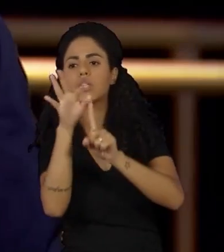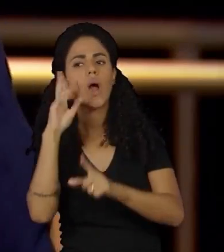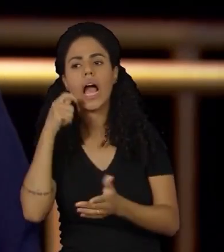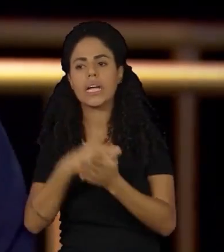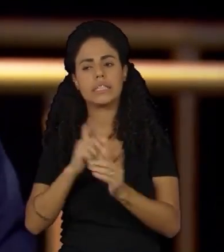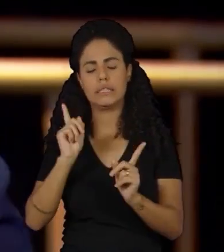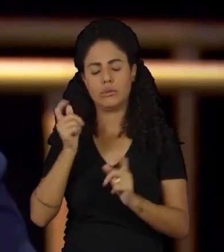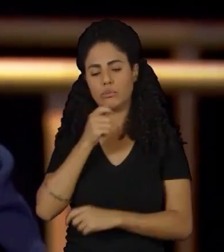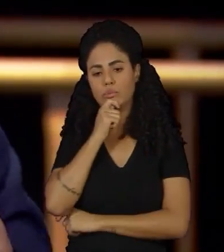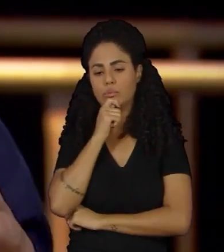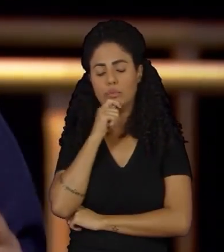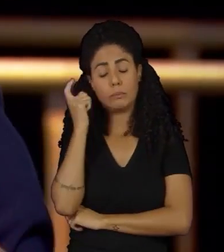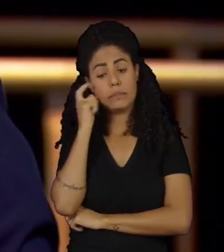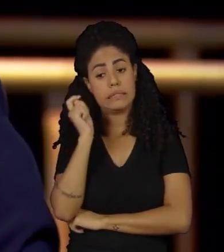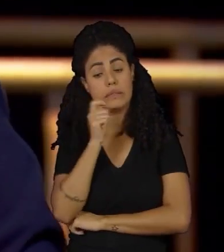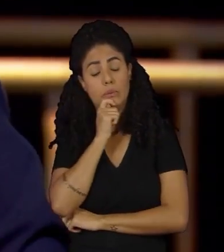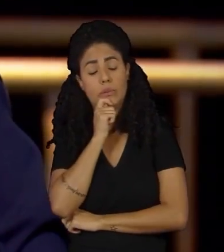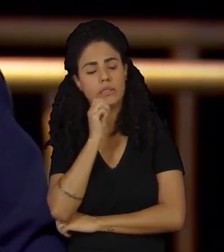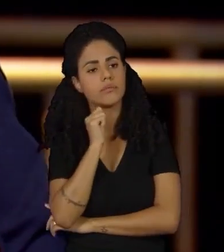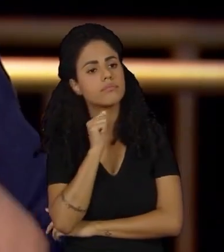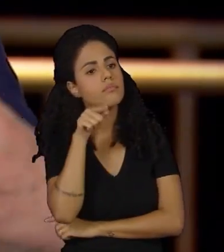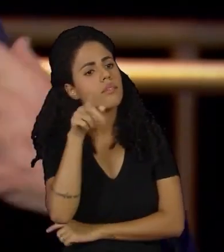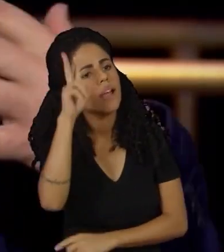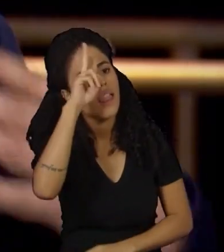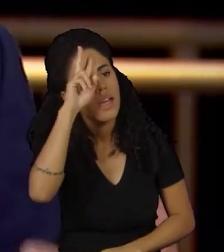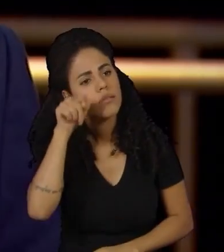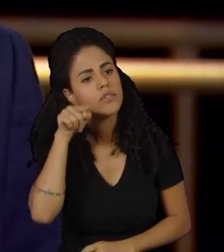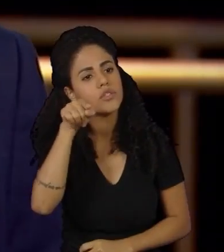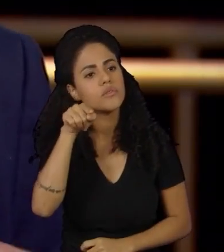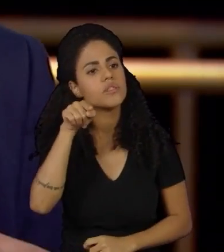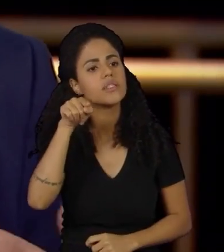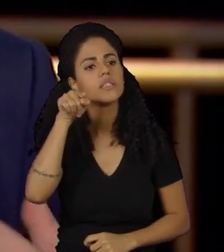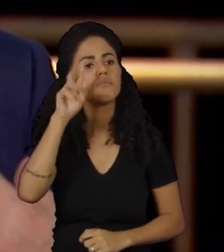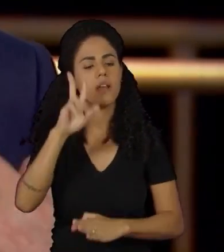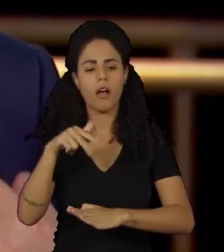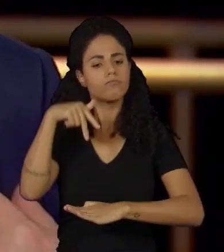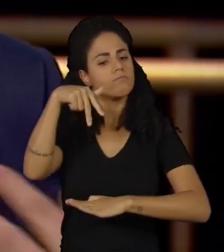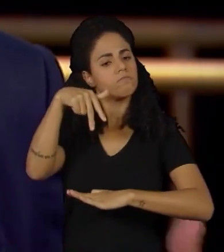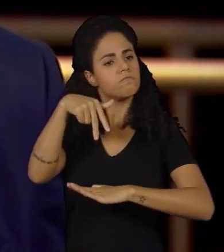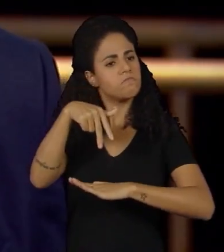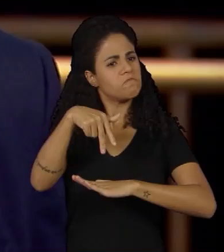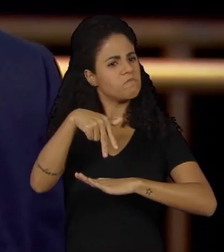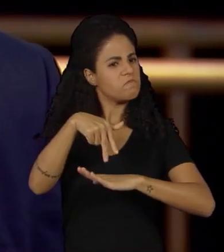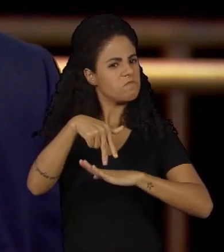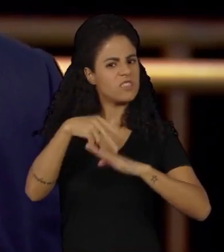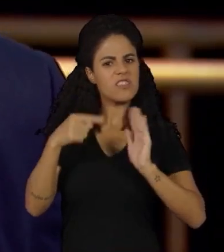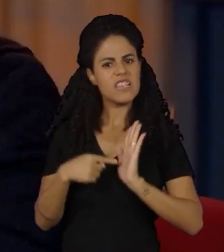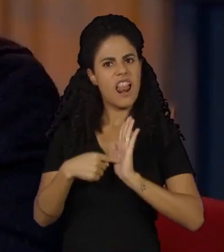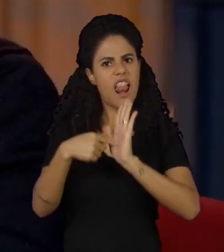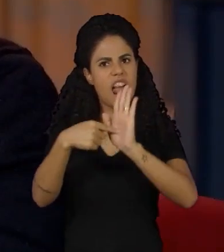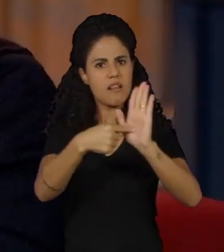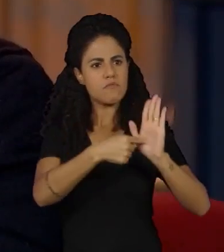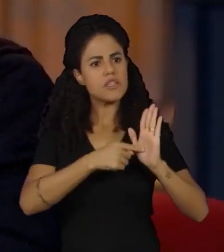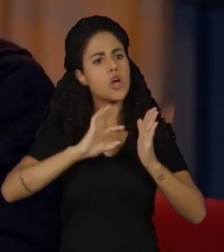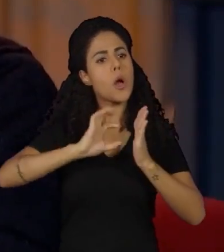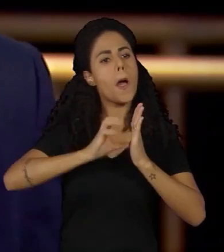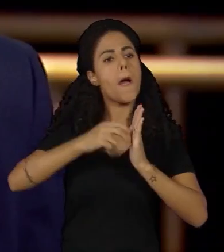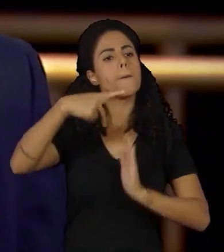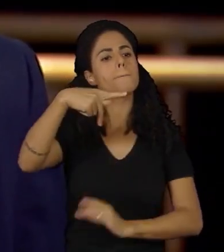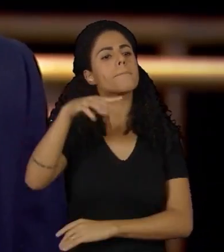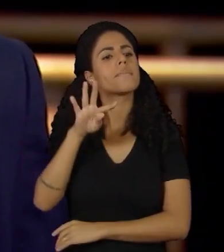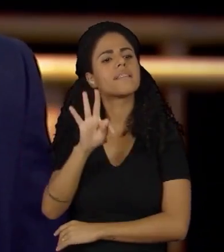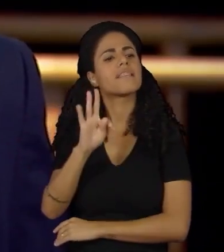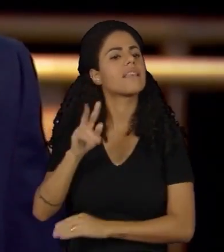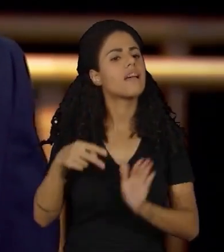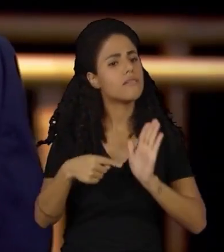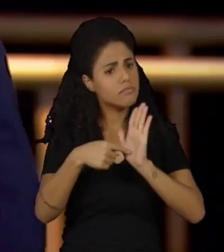eu eu lembro de você assim tudo engajado Estrelinha do PT fazendo campanha você fez